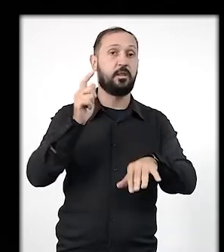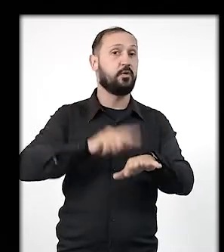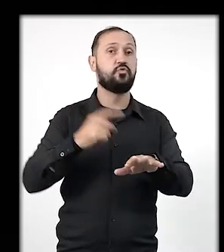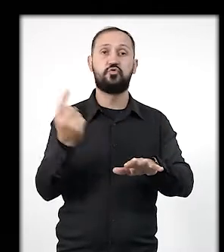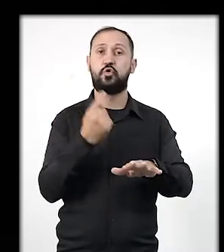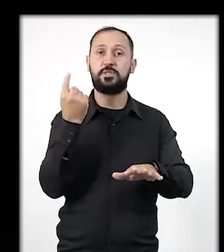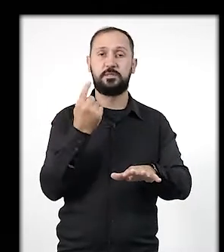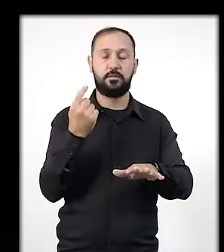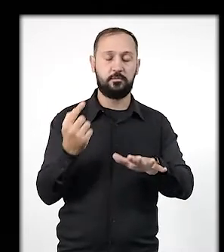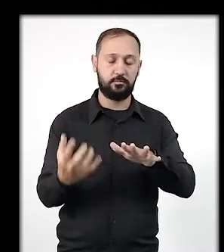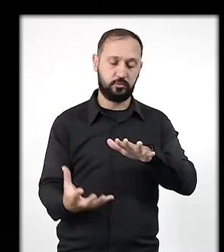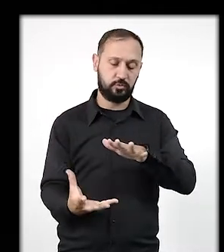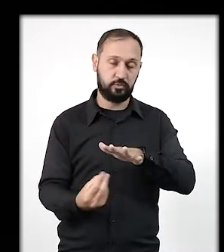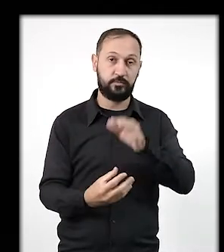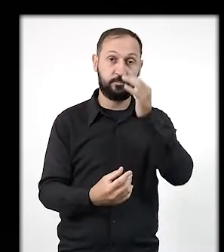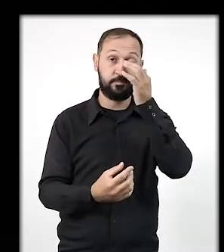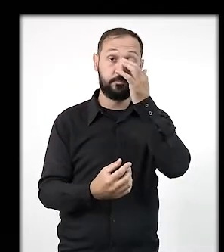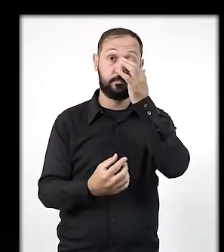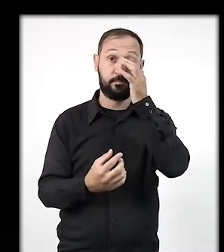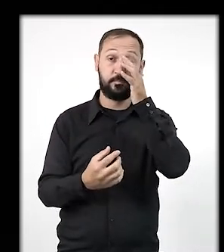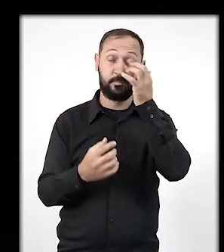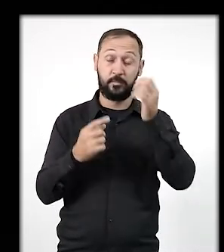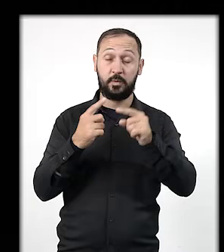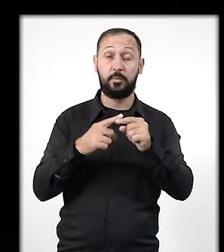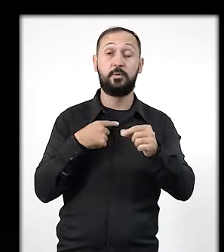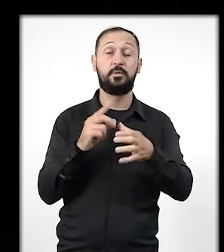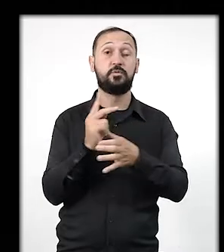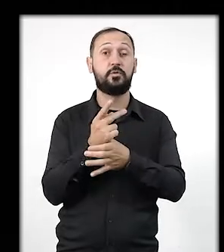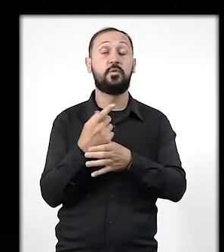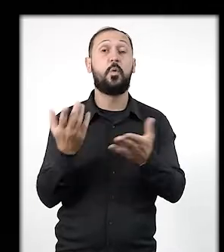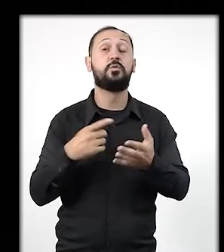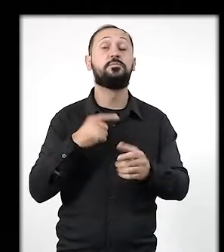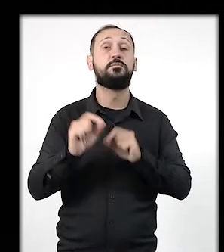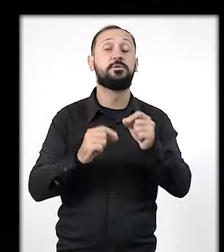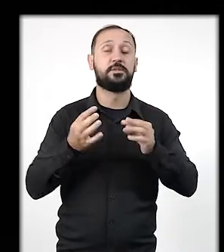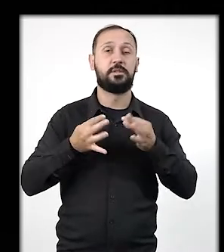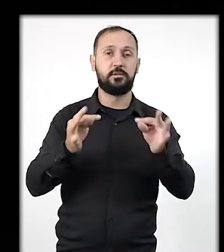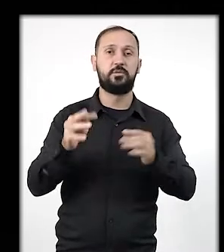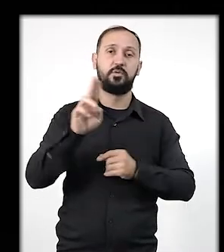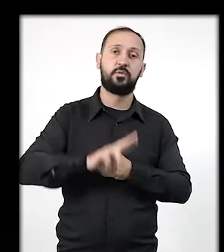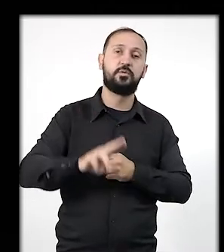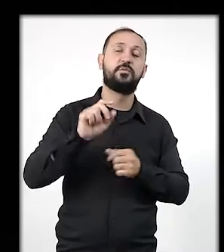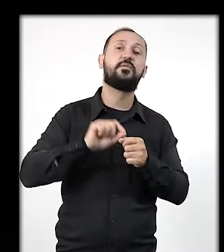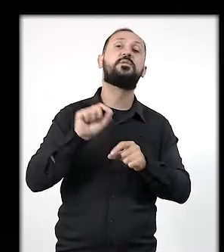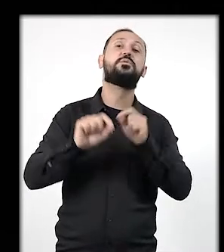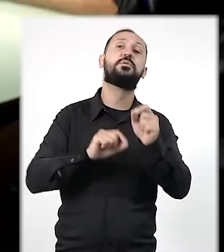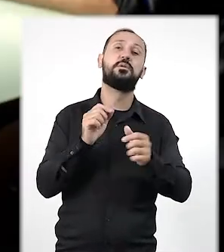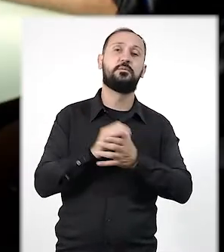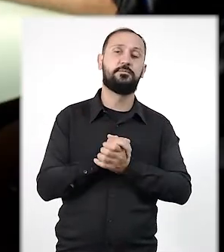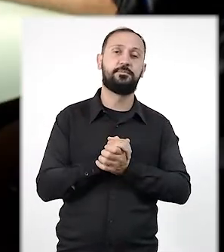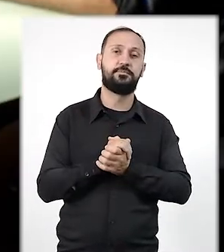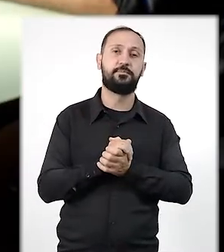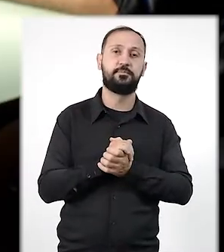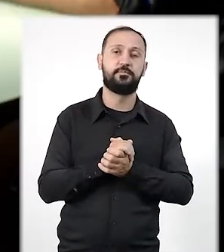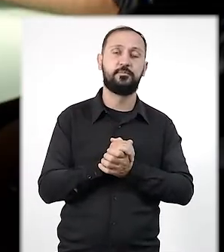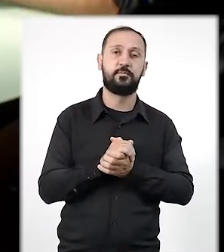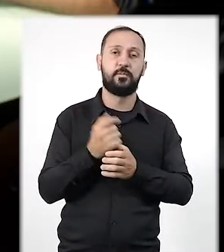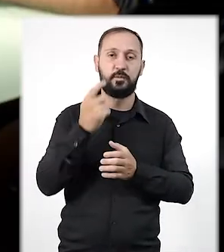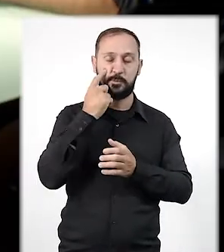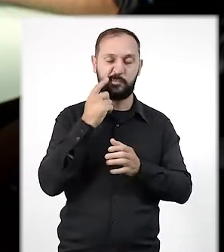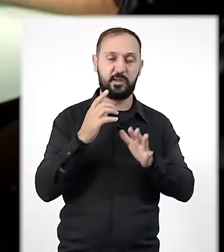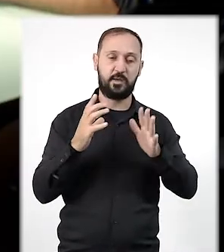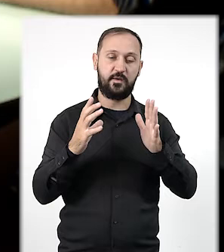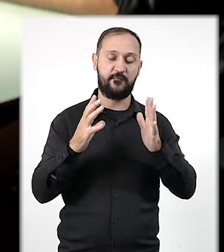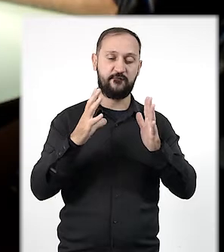dedos. Então, o que os softwares atuais, tudo que existe de tecnologia para trabalhar com essa variável, faz? Você carrega